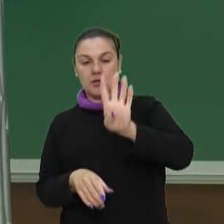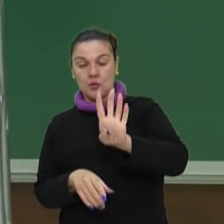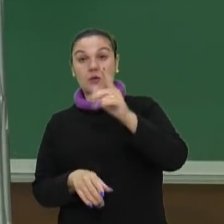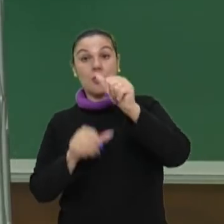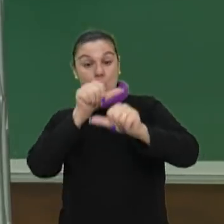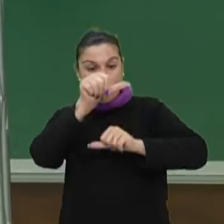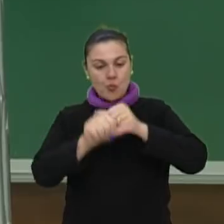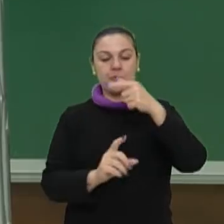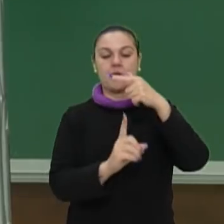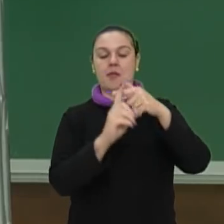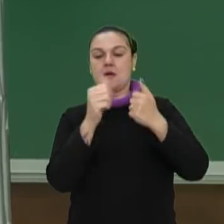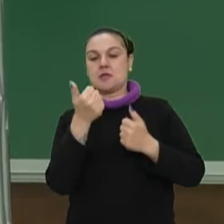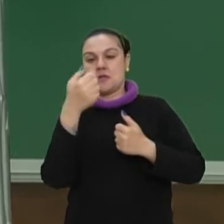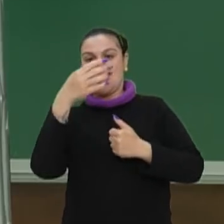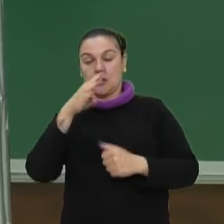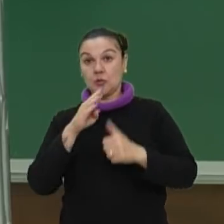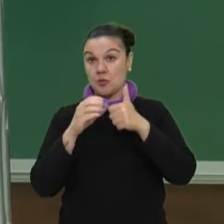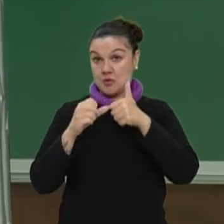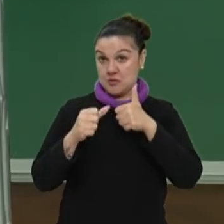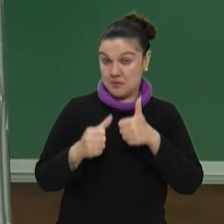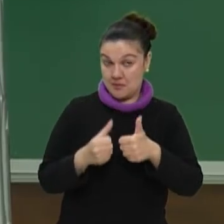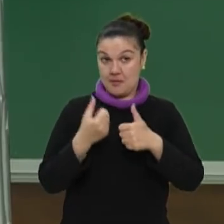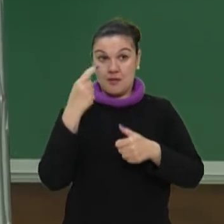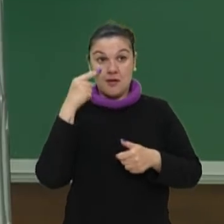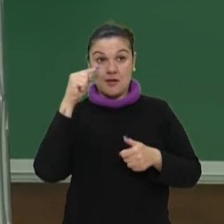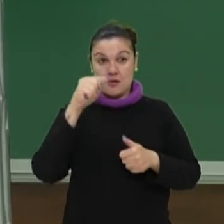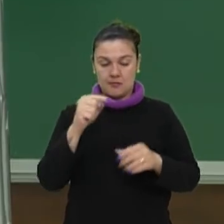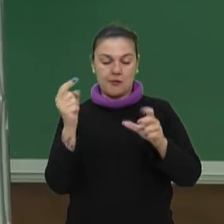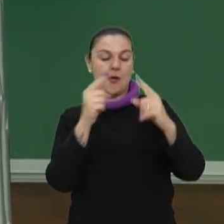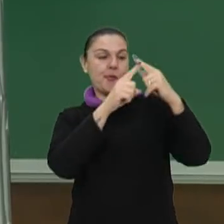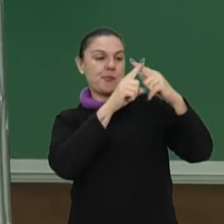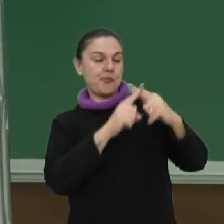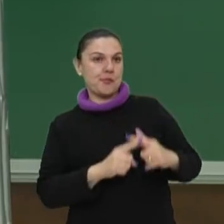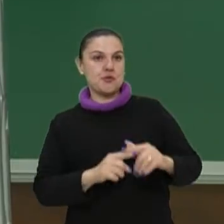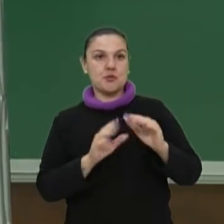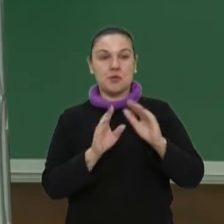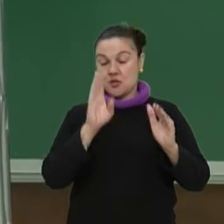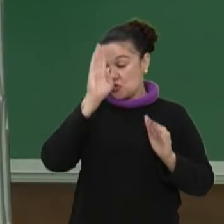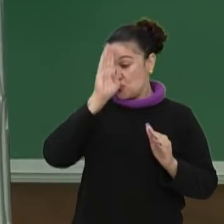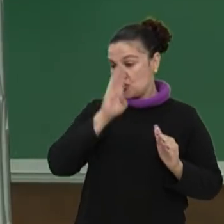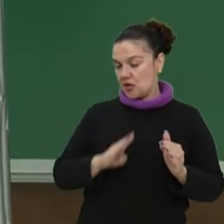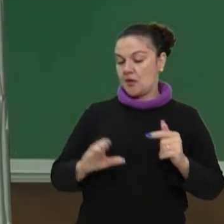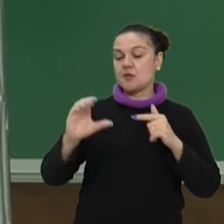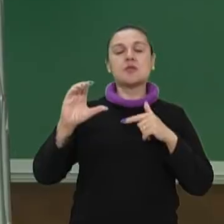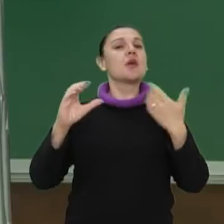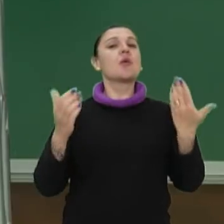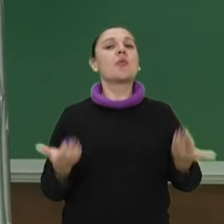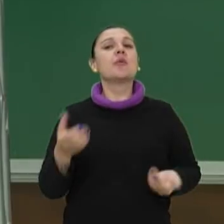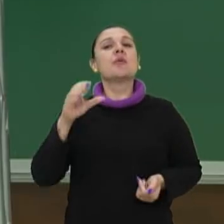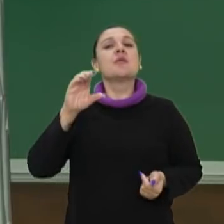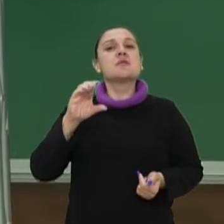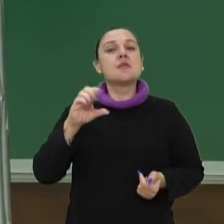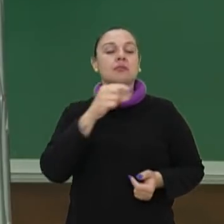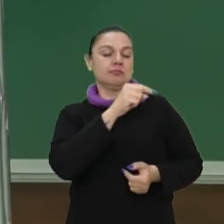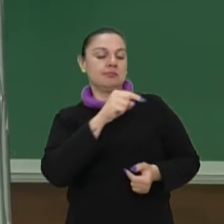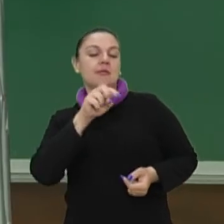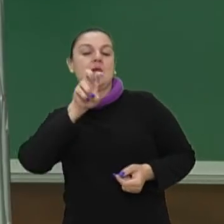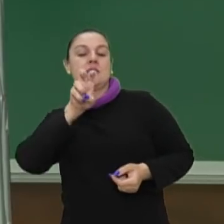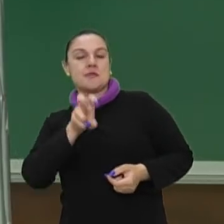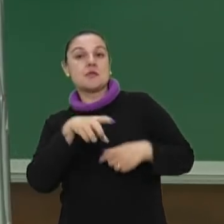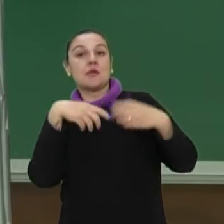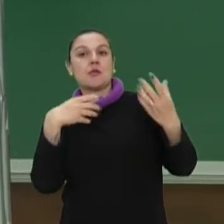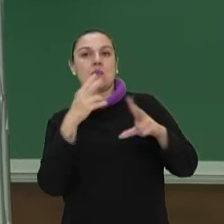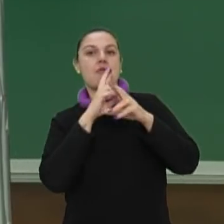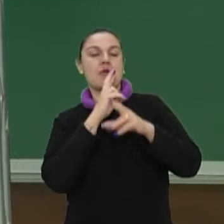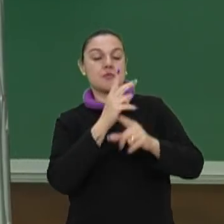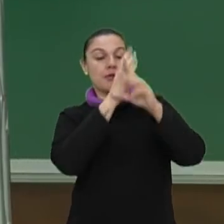mais 14, ok? E o produto das duas é somente o valor do C. O C vale menos 5, então o produto